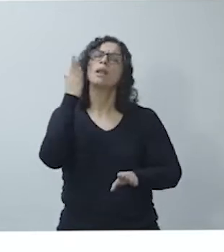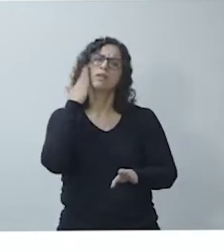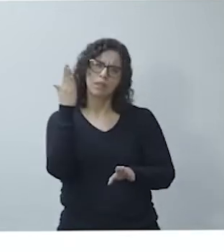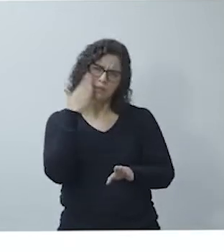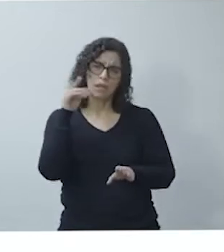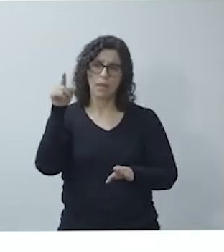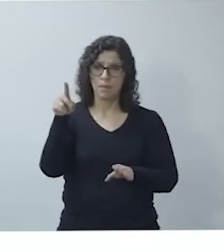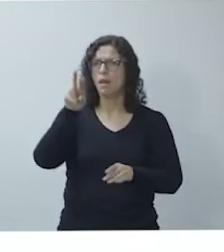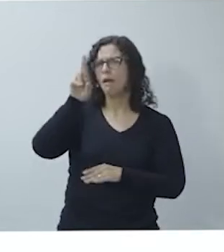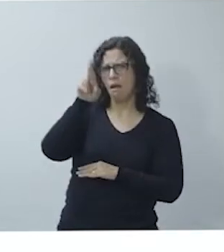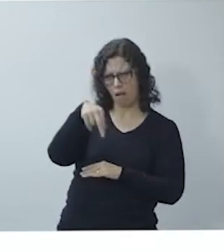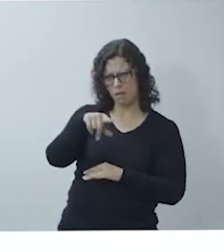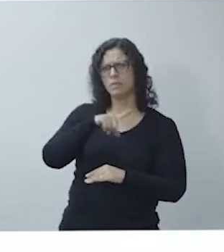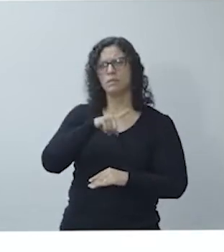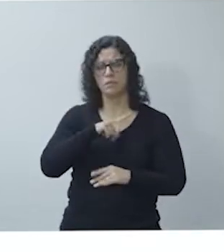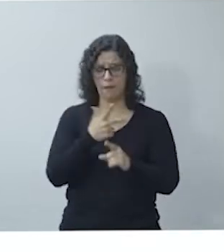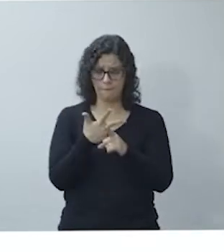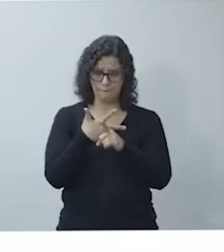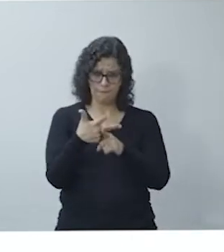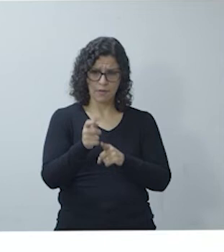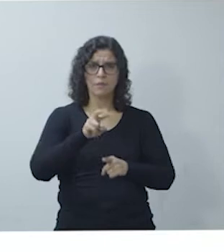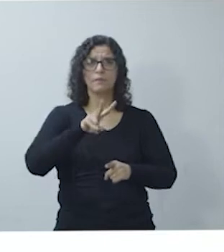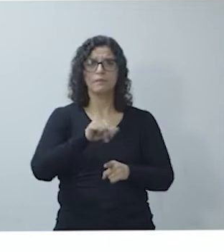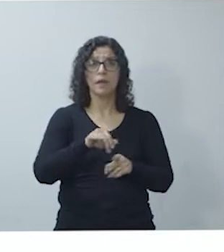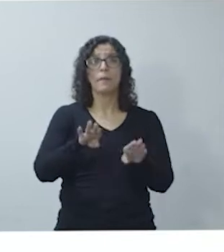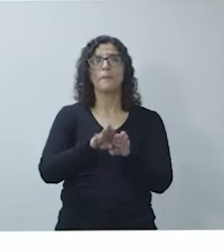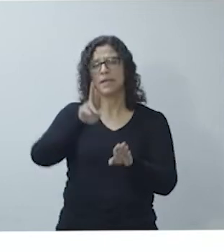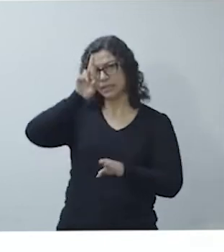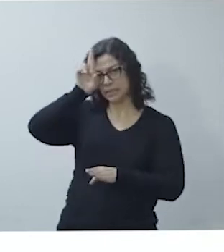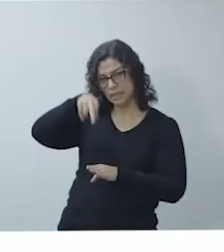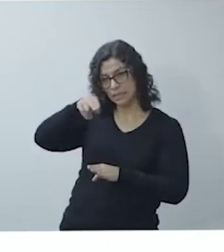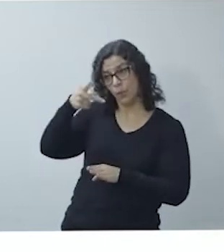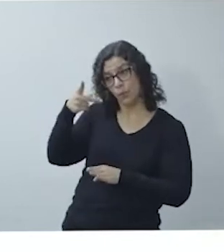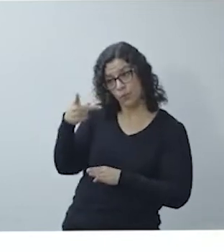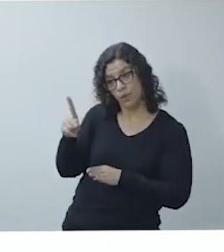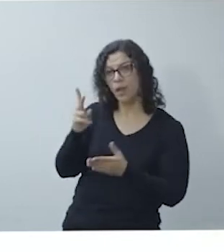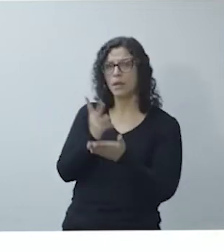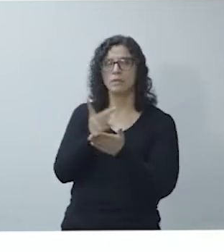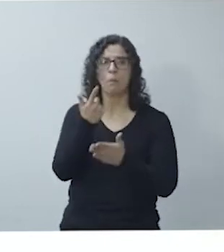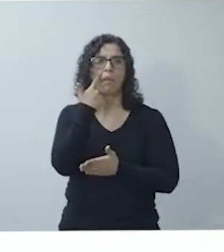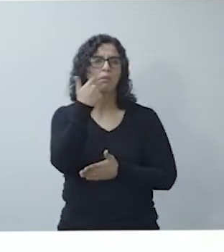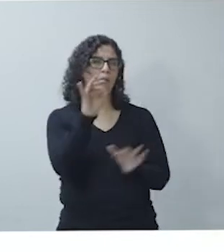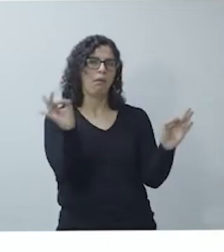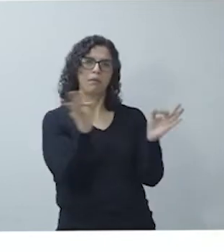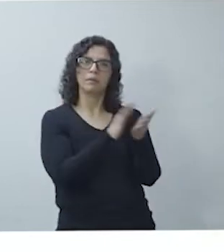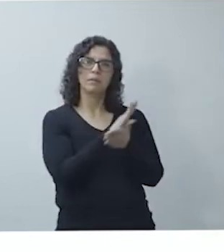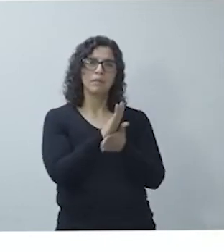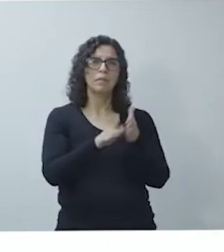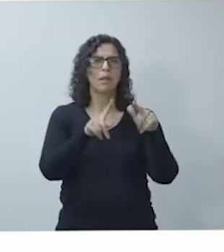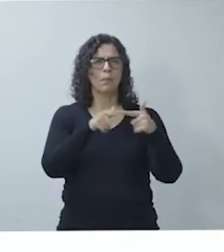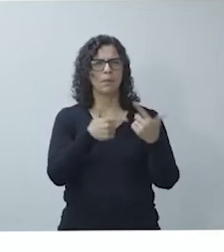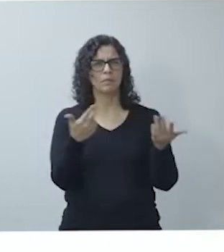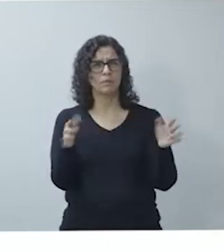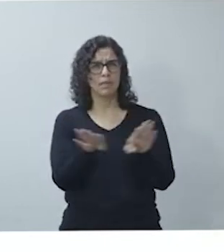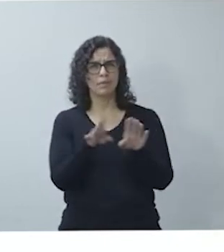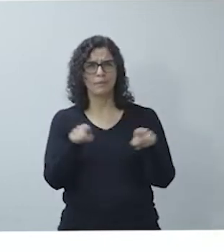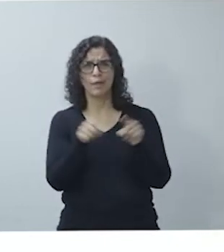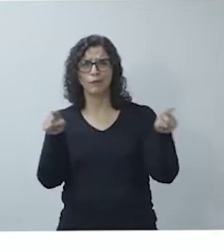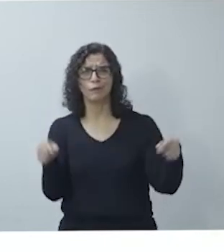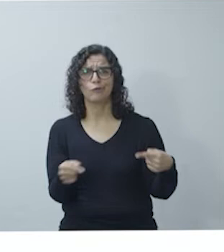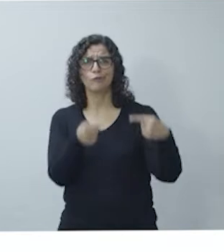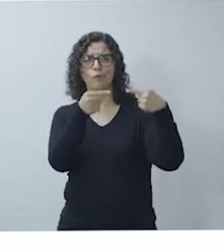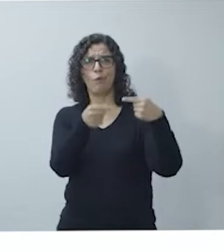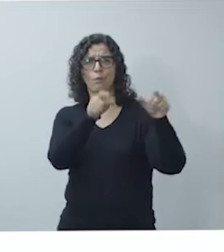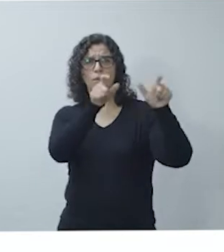de estar com a razão, de vencer, mas a razão sua, sem interesse, chocava-se a razão dos